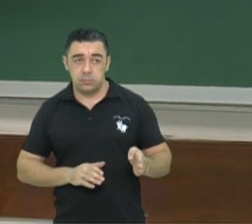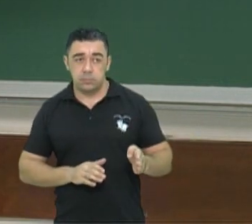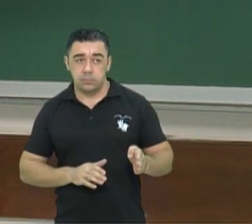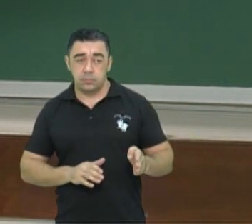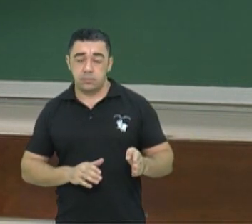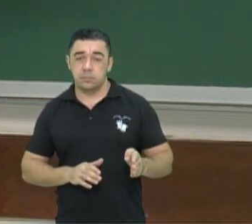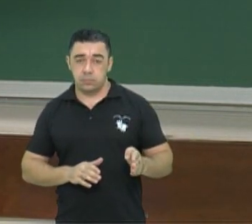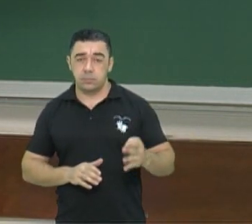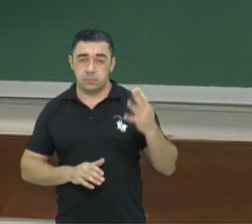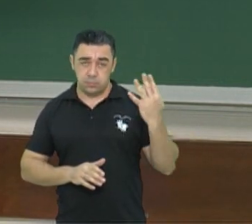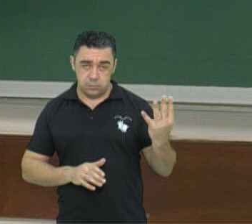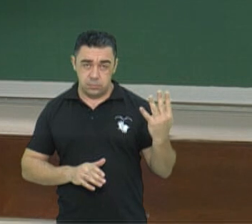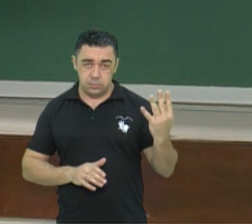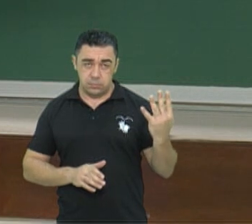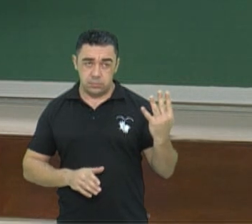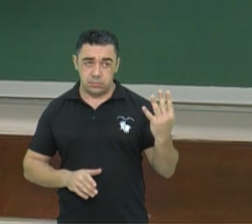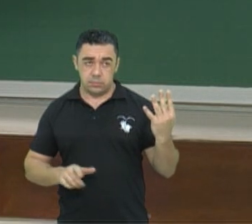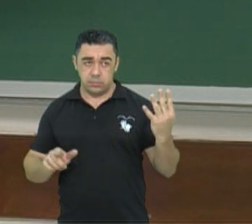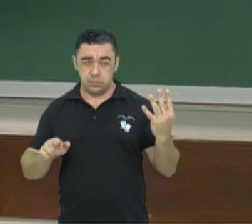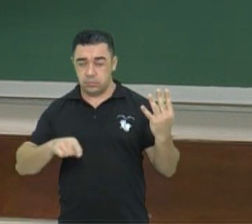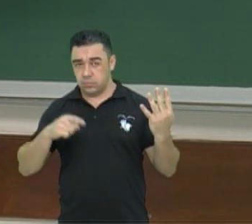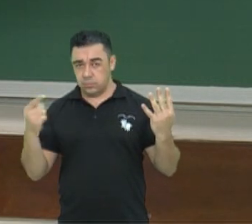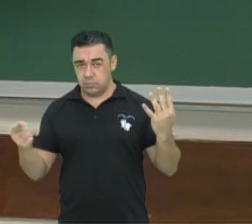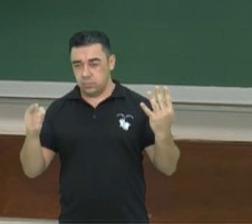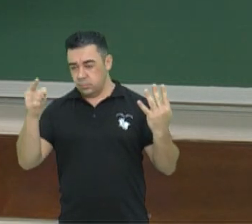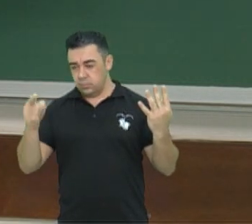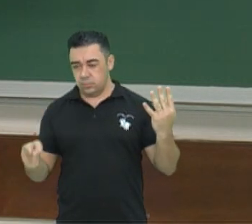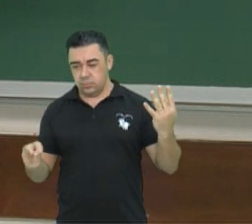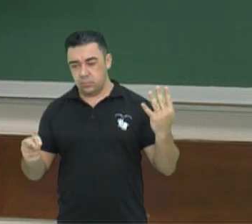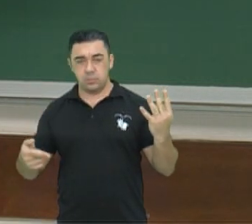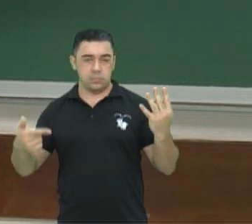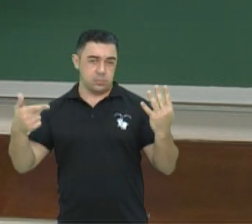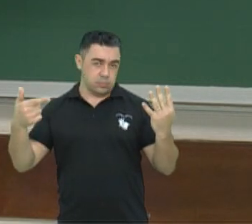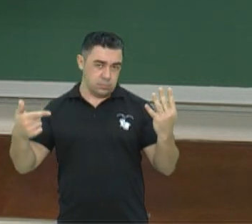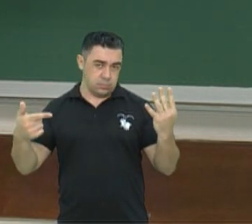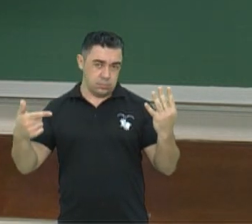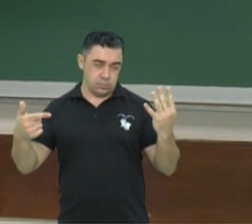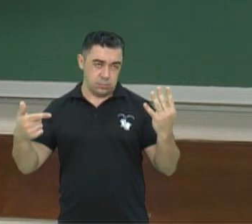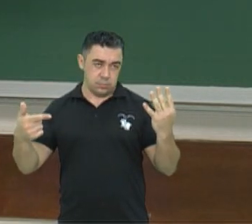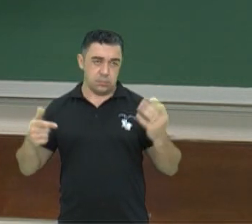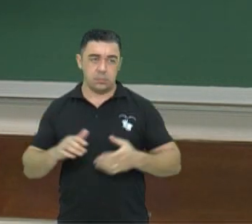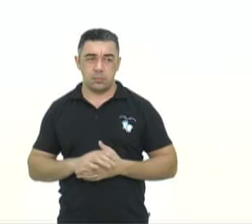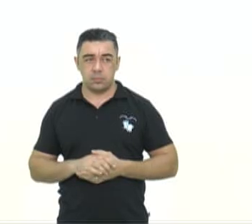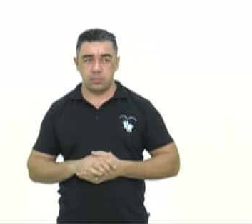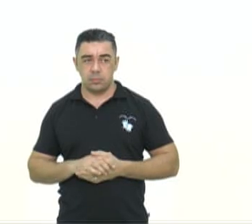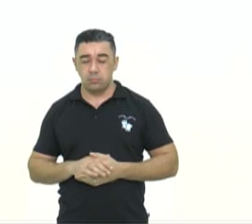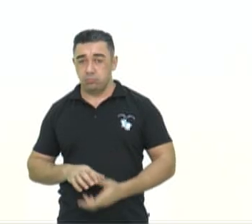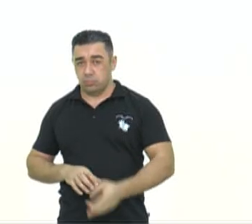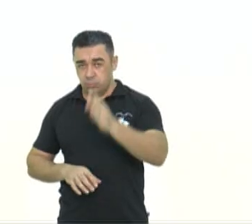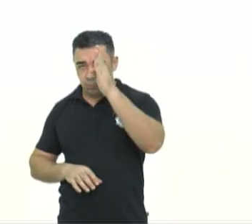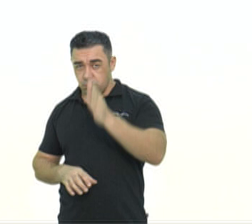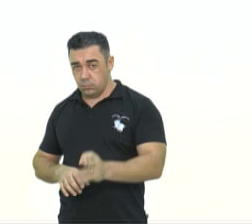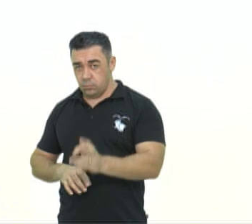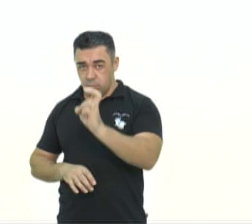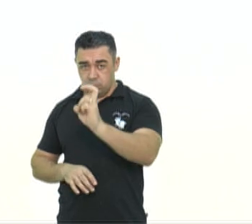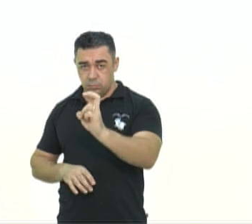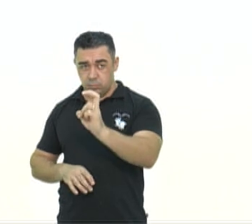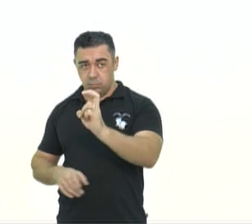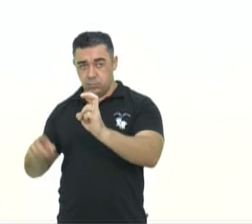primeiro polígono vale 4, do polígono ao lado, 2.